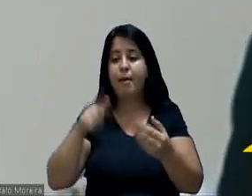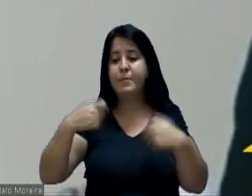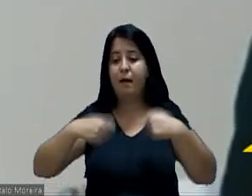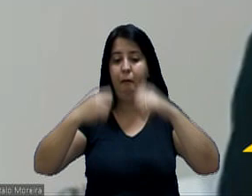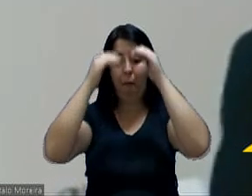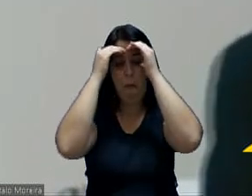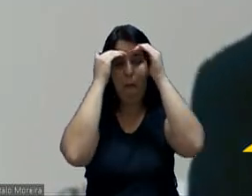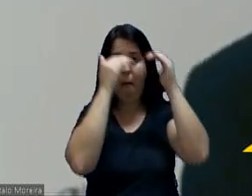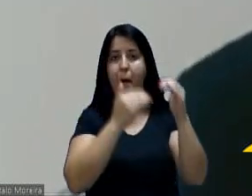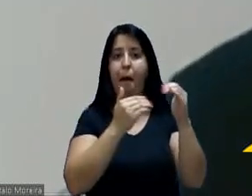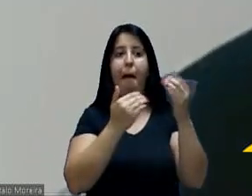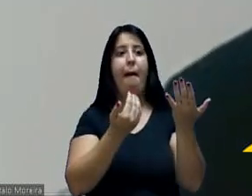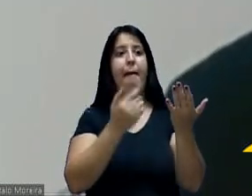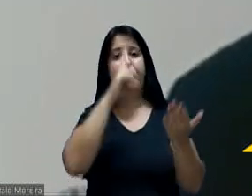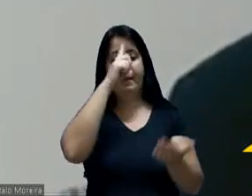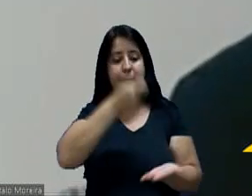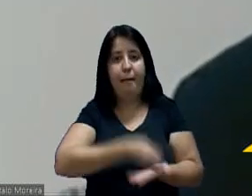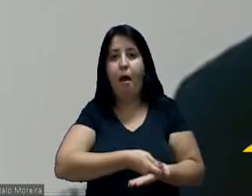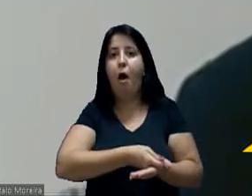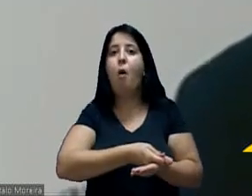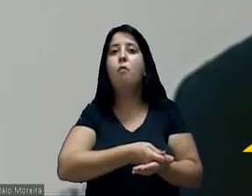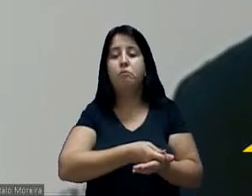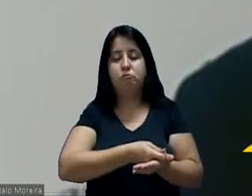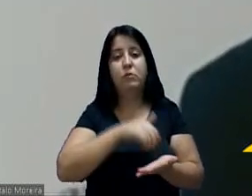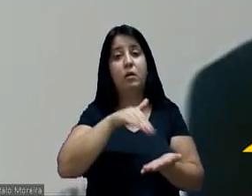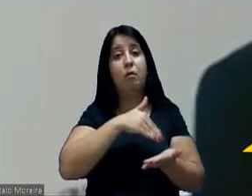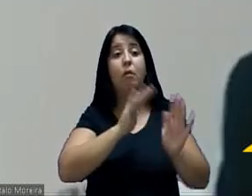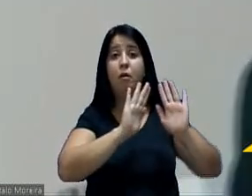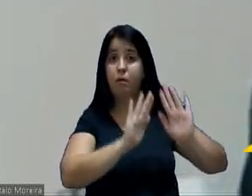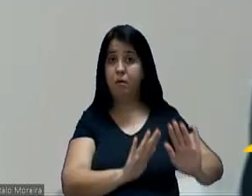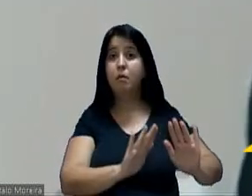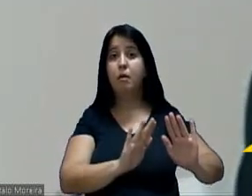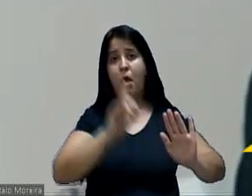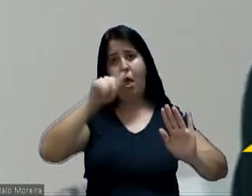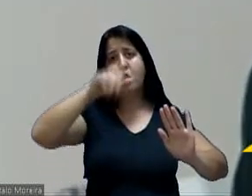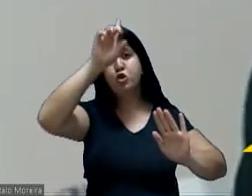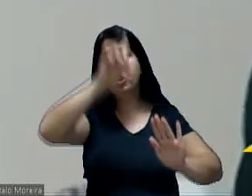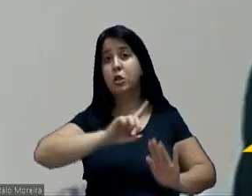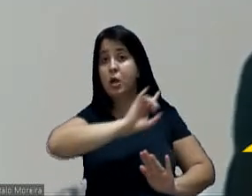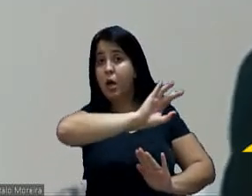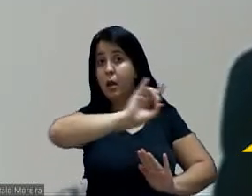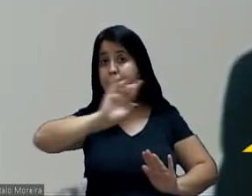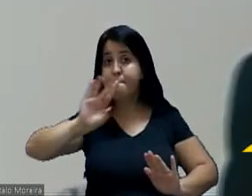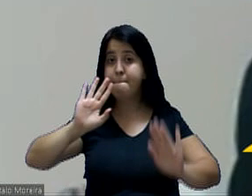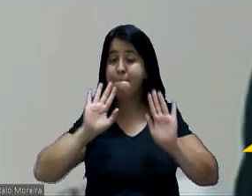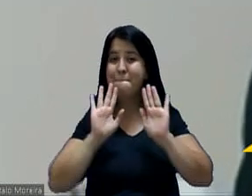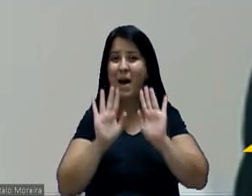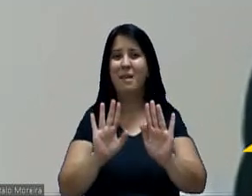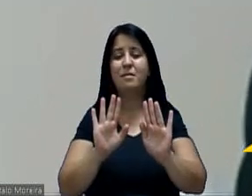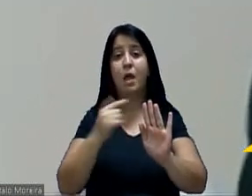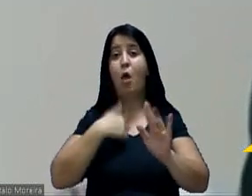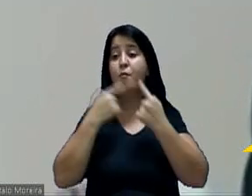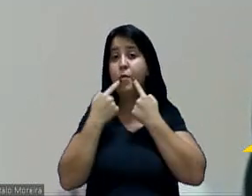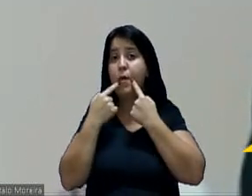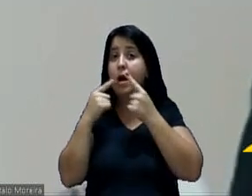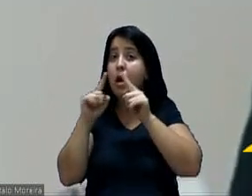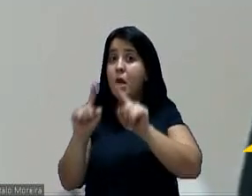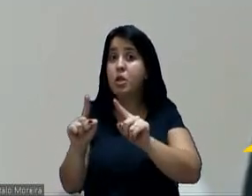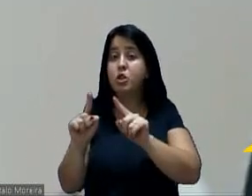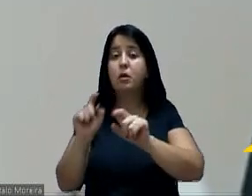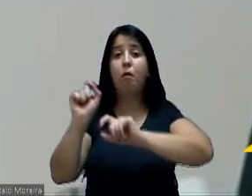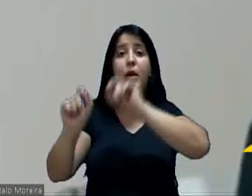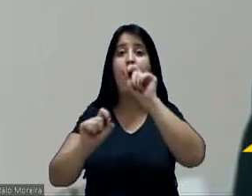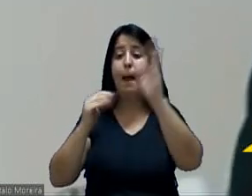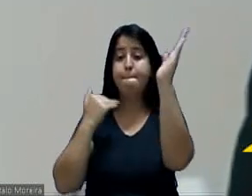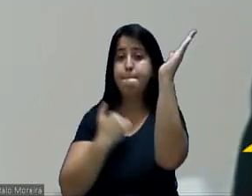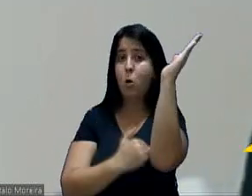monocrática, muitas vezes acompanhava a decisão da Secretaria. Até aí, é um direito de cada um. Agora, eu fiz uma crítica sobre essa